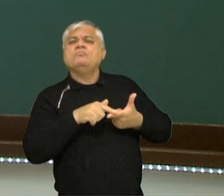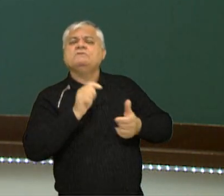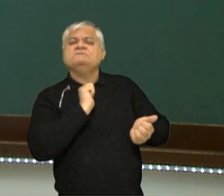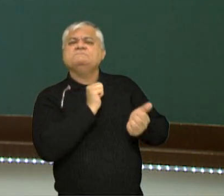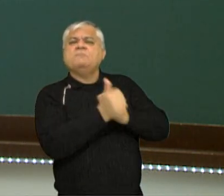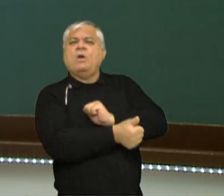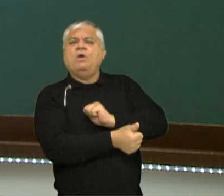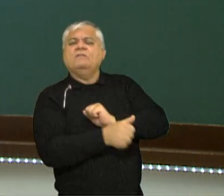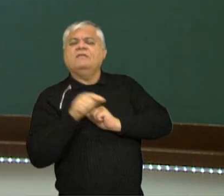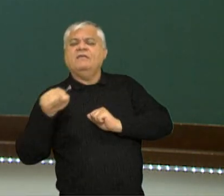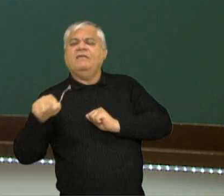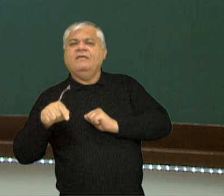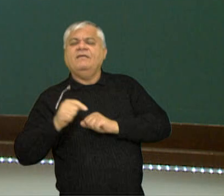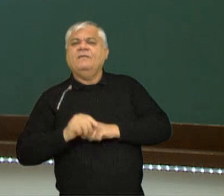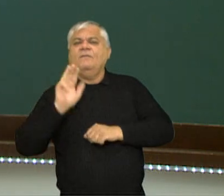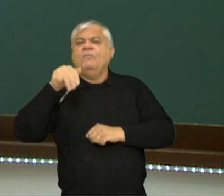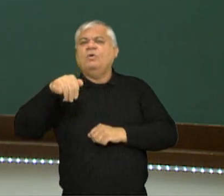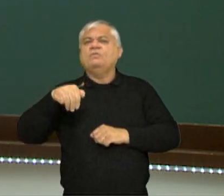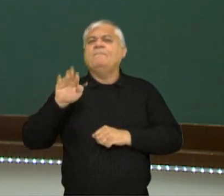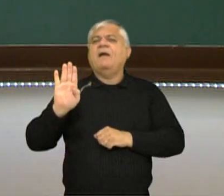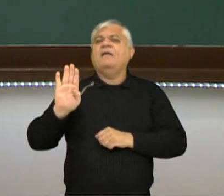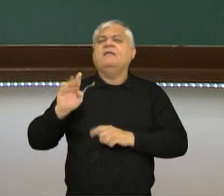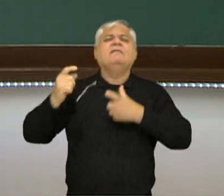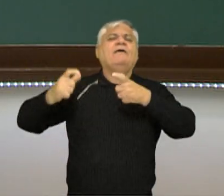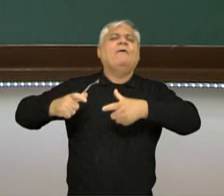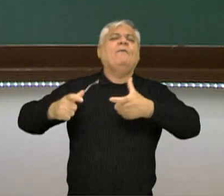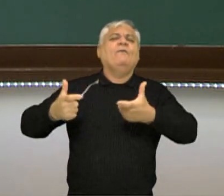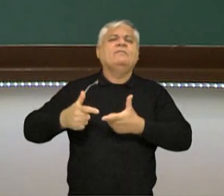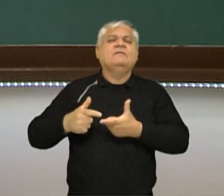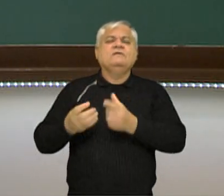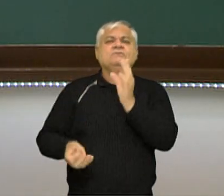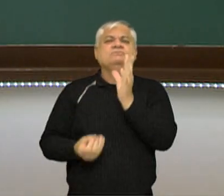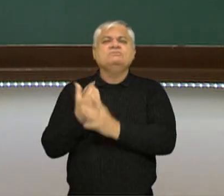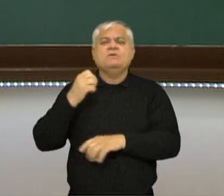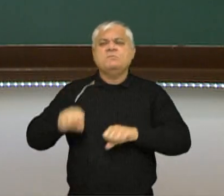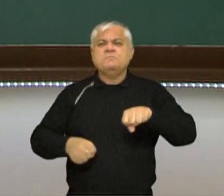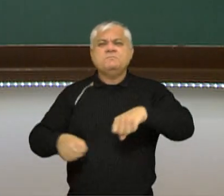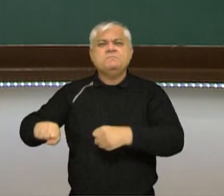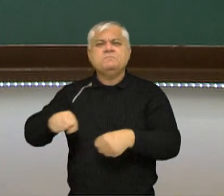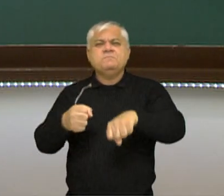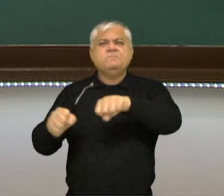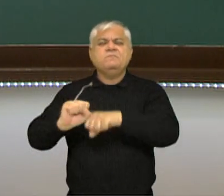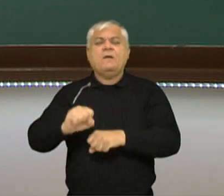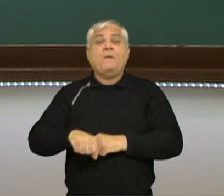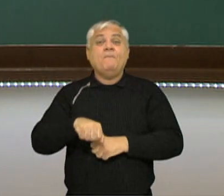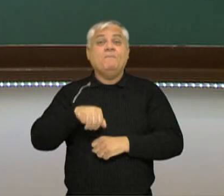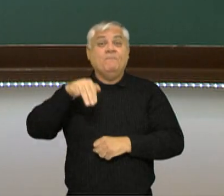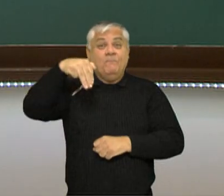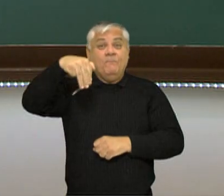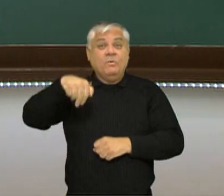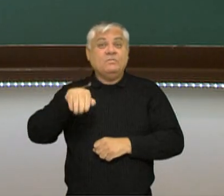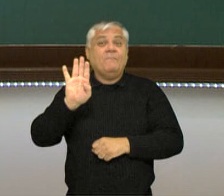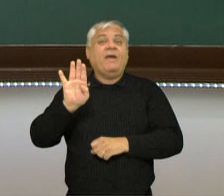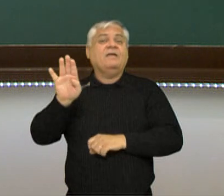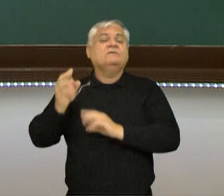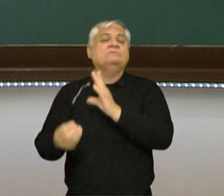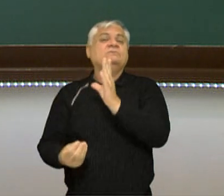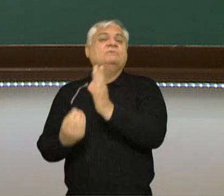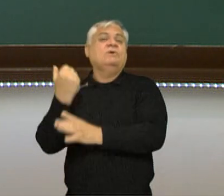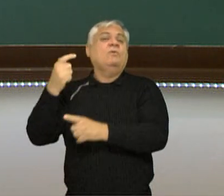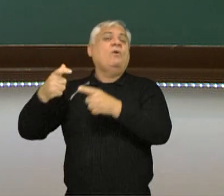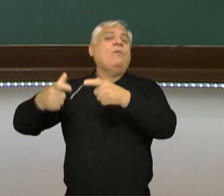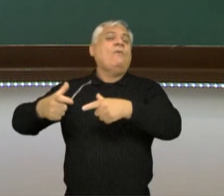esporte derivou o mountain bike. Da onde será que surgiu? Existia já um esporte, claro que com bicicletas,